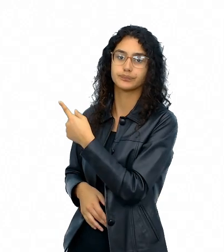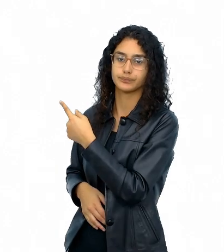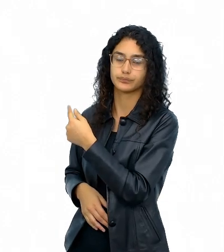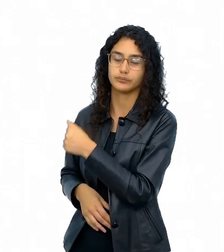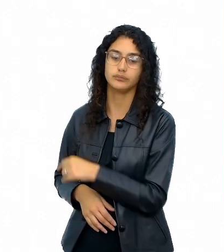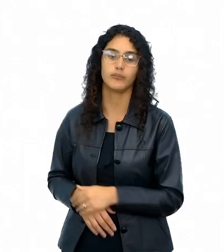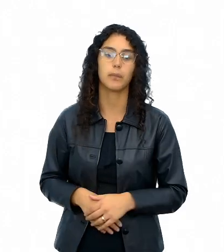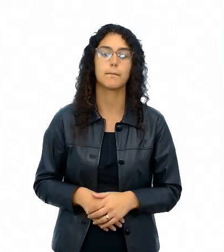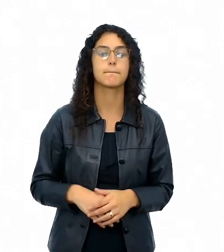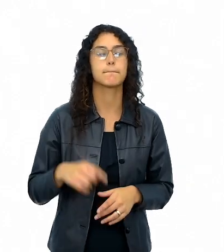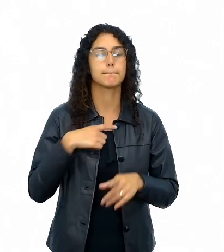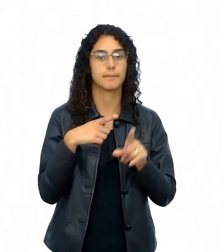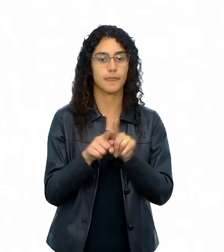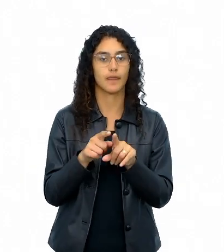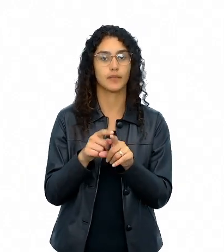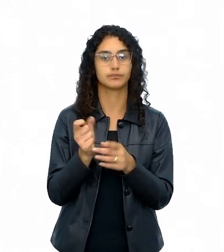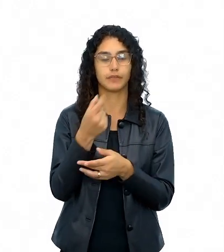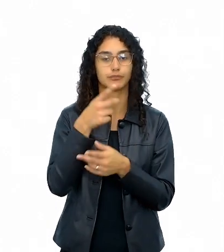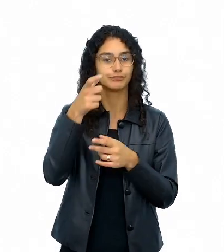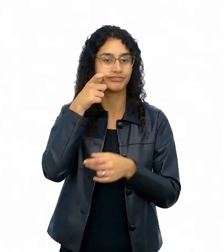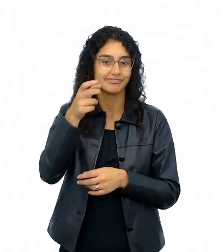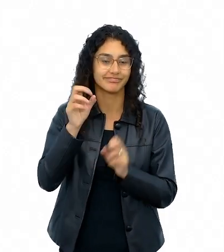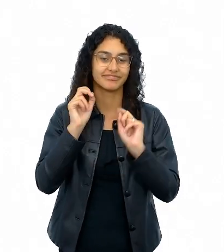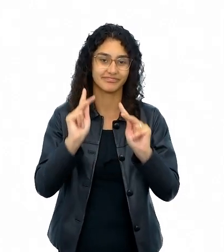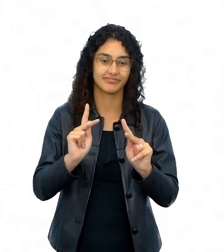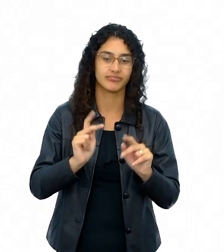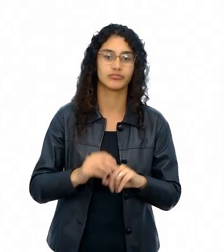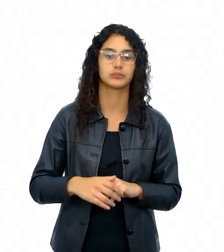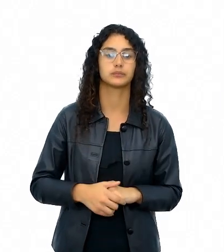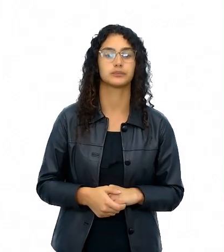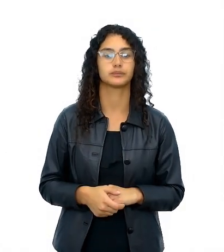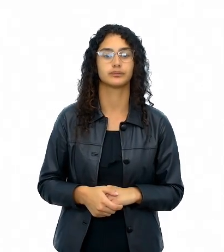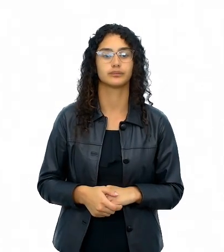ecofalante.org.br e pegar pipoca para assistir, tá bom?